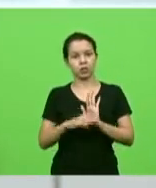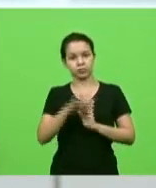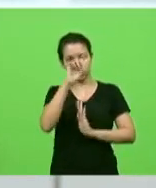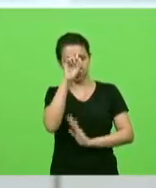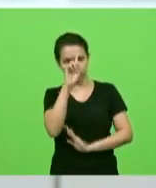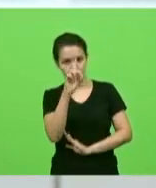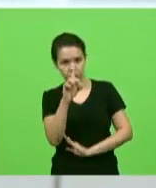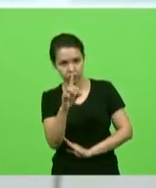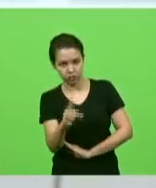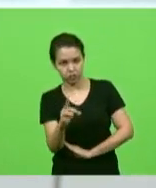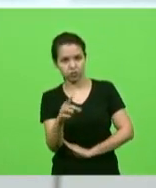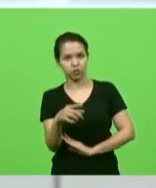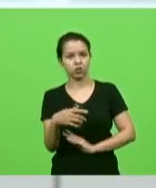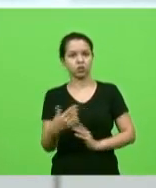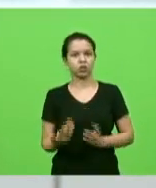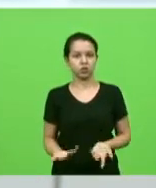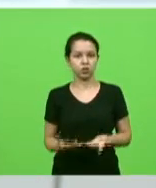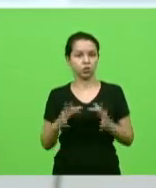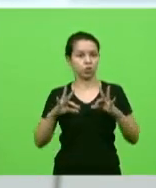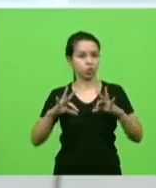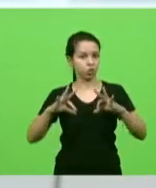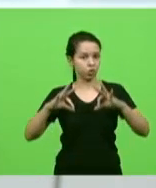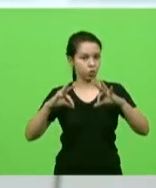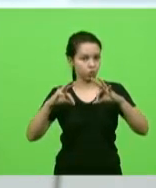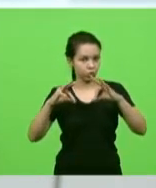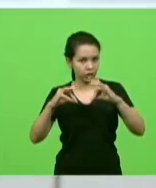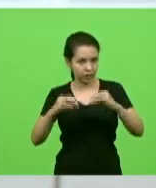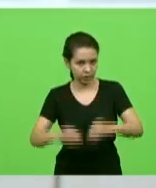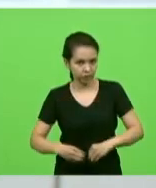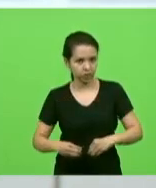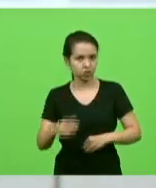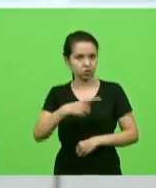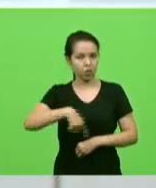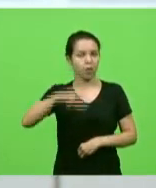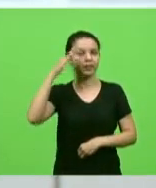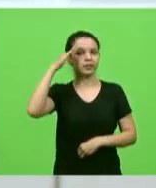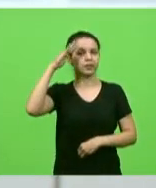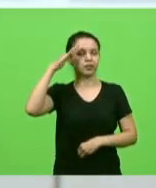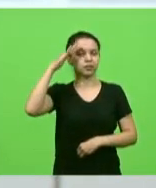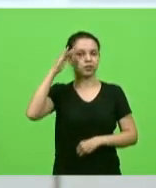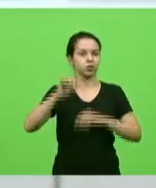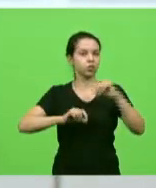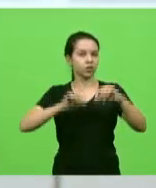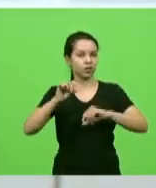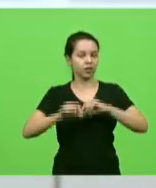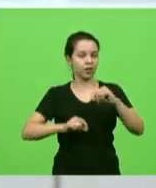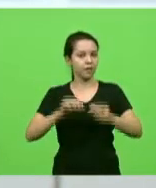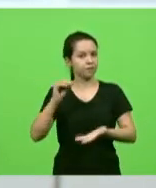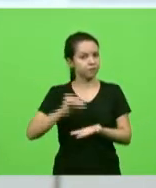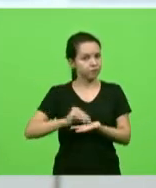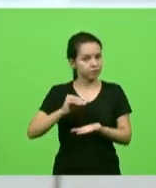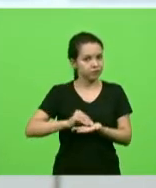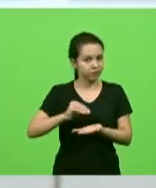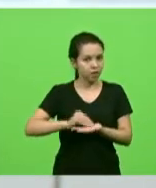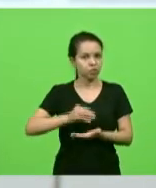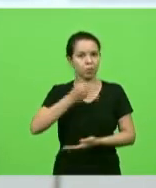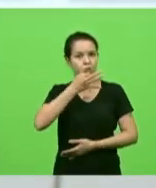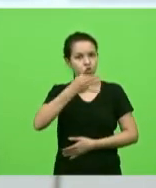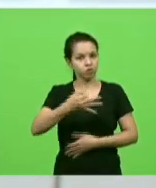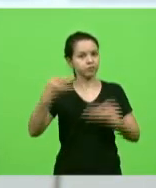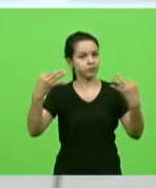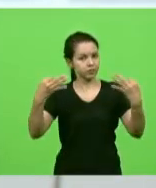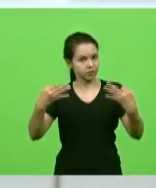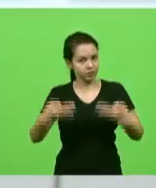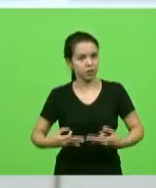assim considerado em sua totalidade entende-se que falta justa causa para o prosseguimento do